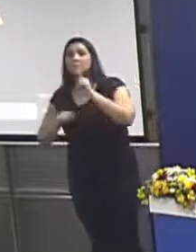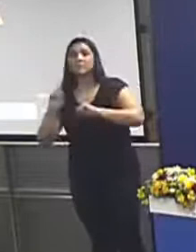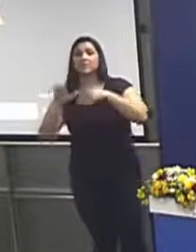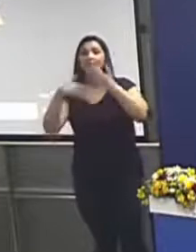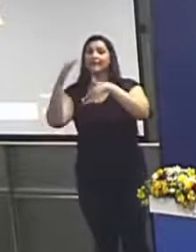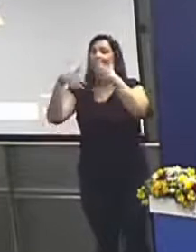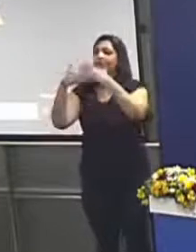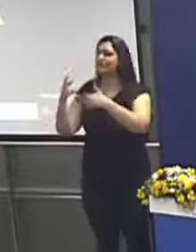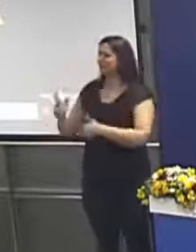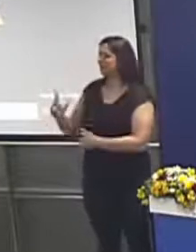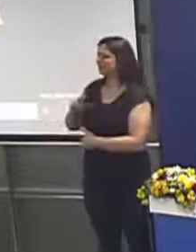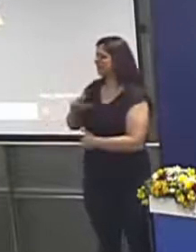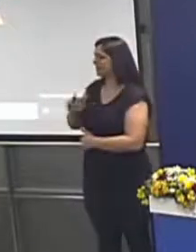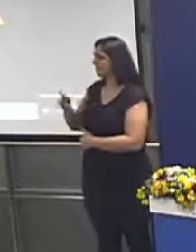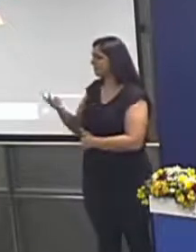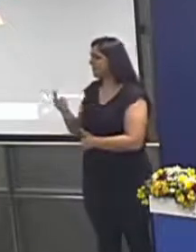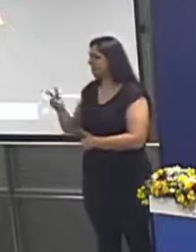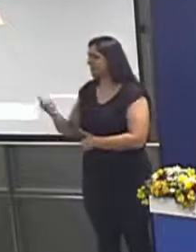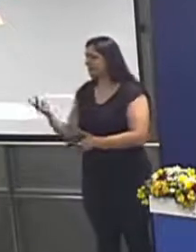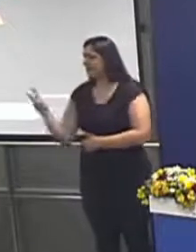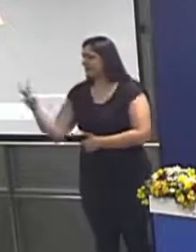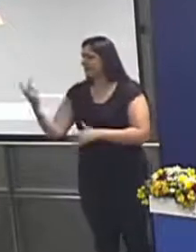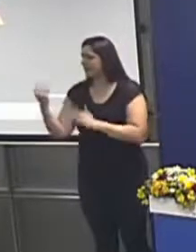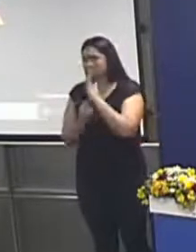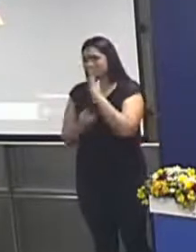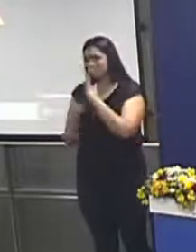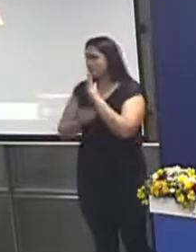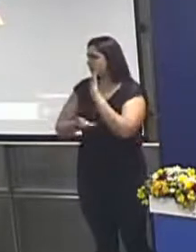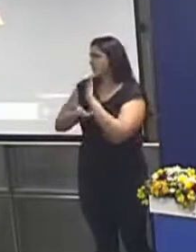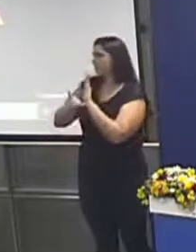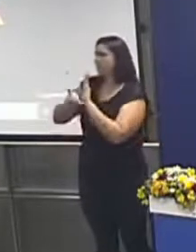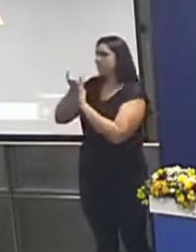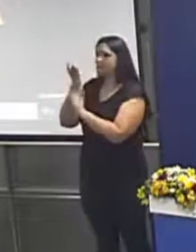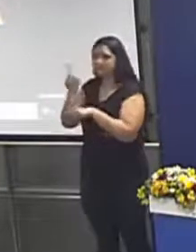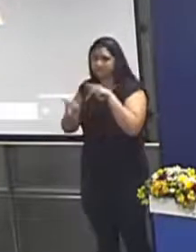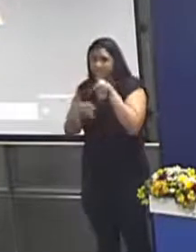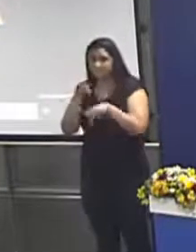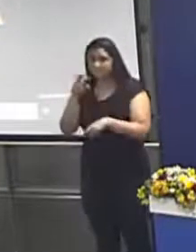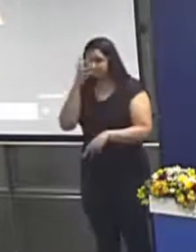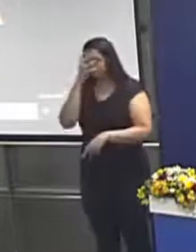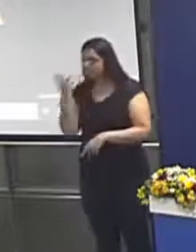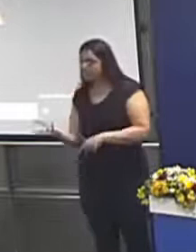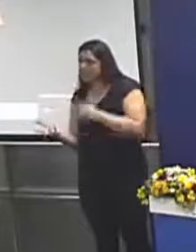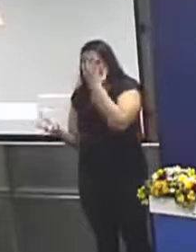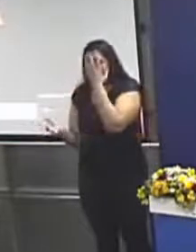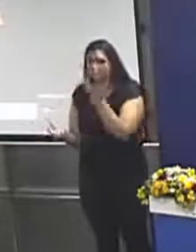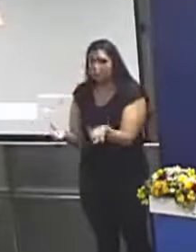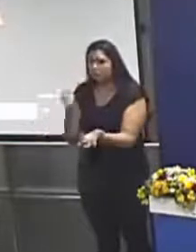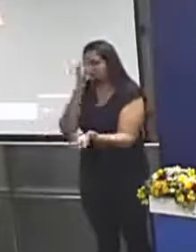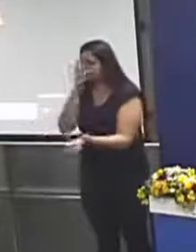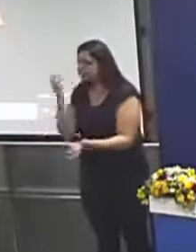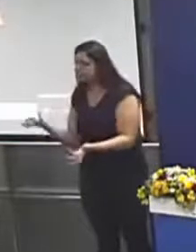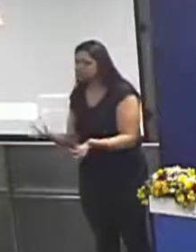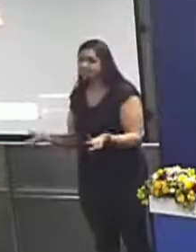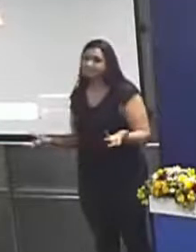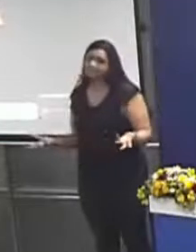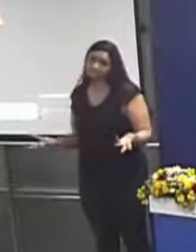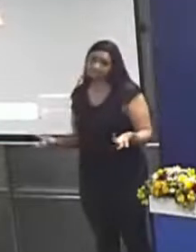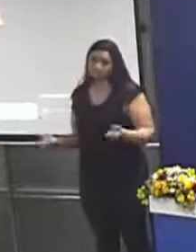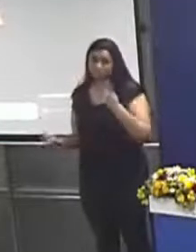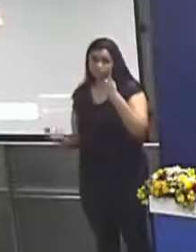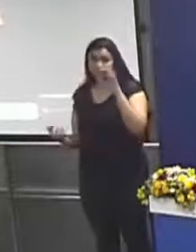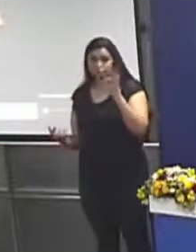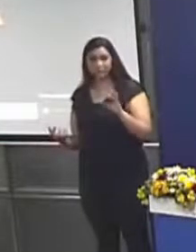desenvolvimento. Privatizações, impostos subindo. O povo tá de olho, na máscara caindo. 1% dominando